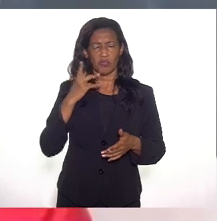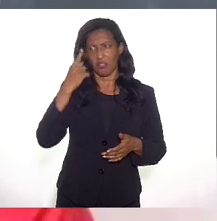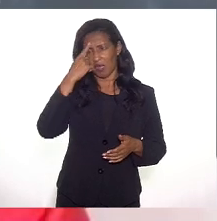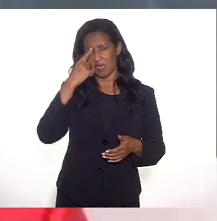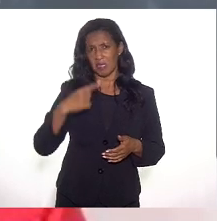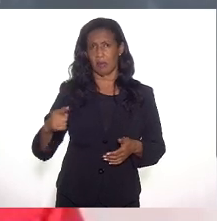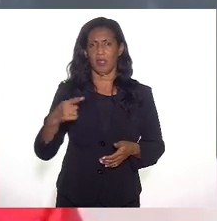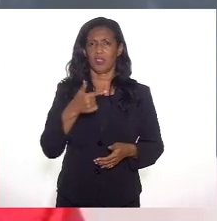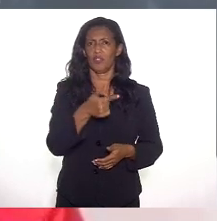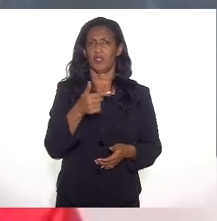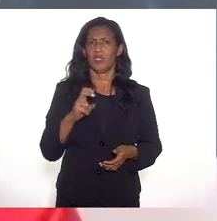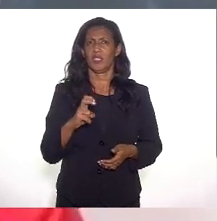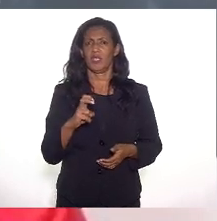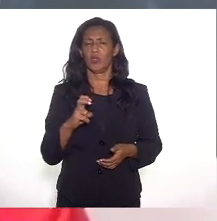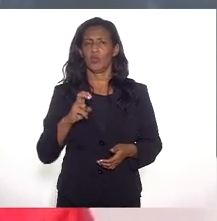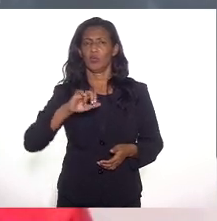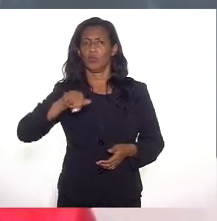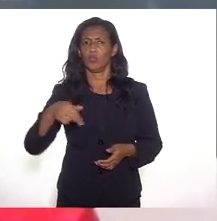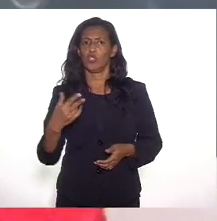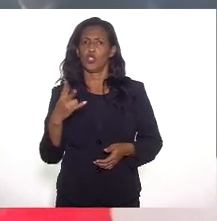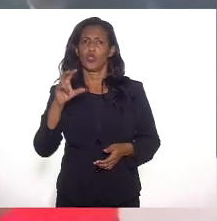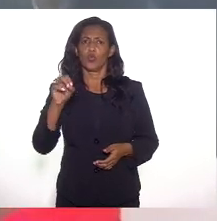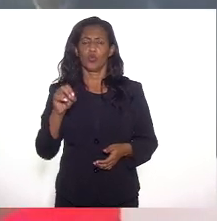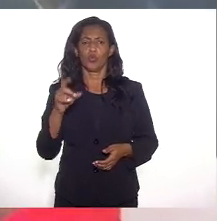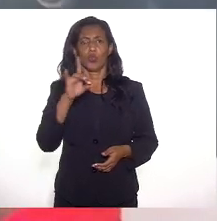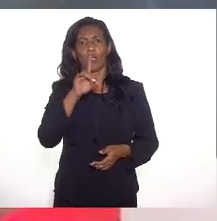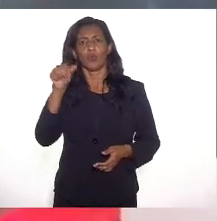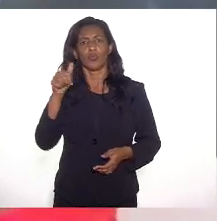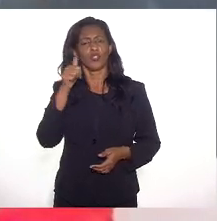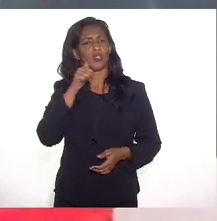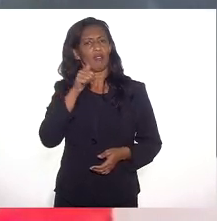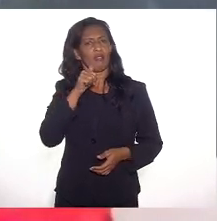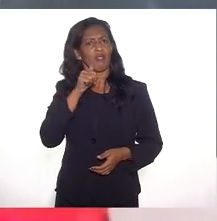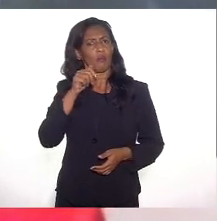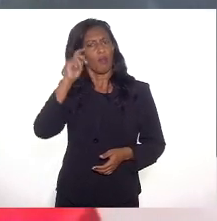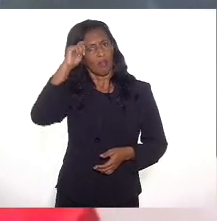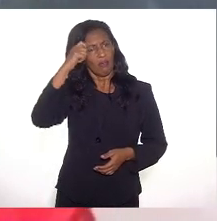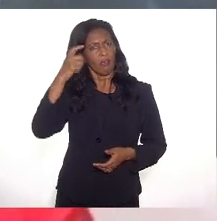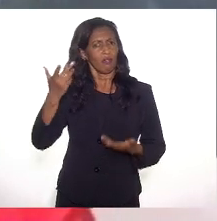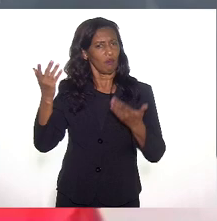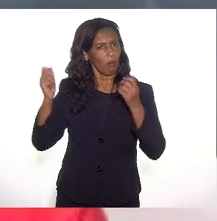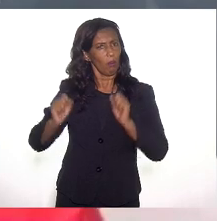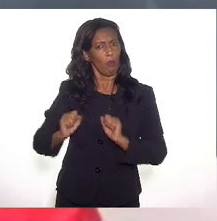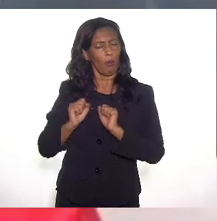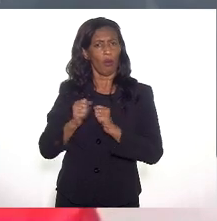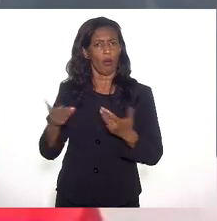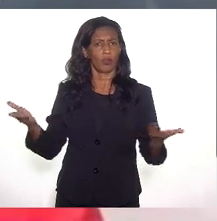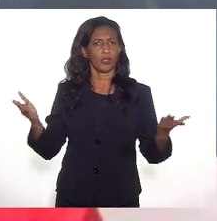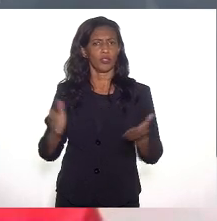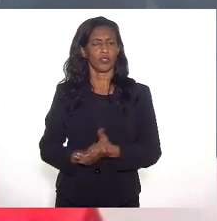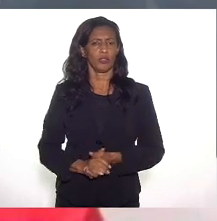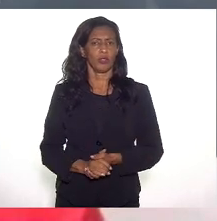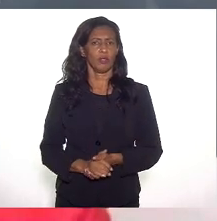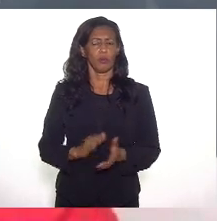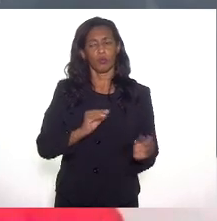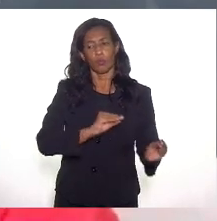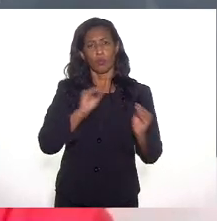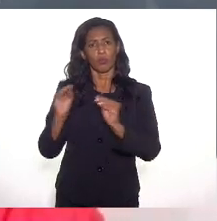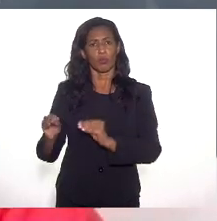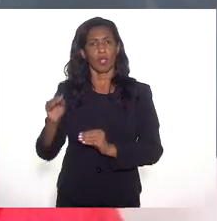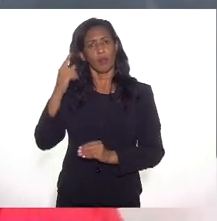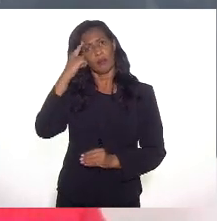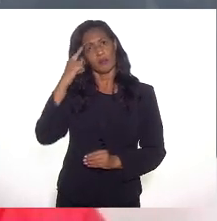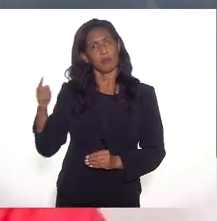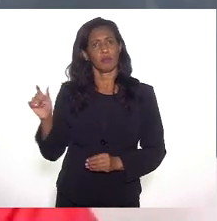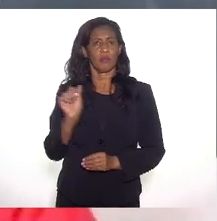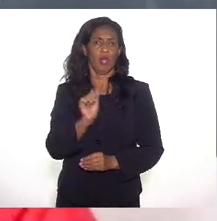de julho, que efetivamente é o Dia da Mulher Negra Latino-Americana e Caribenha, mas com extensão para a primeira semana de agosto, por causa